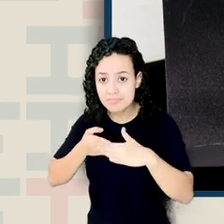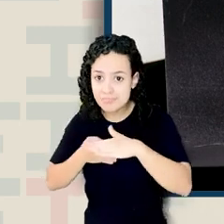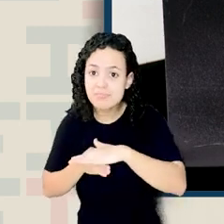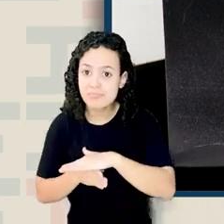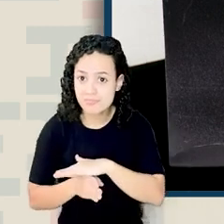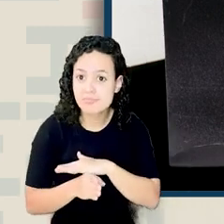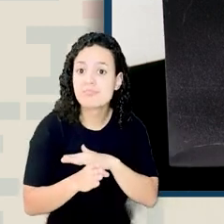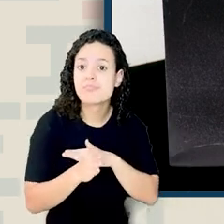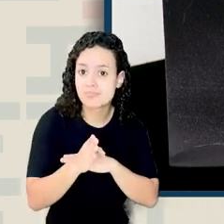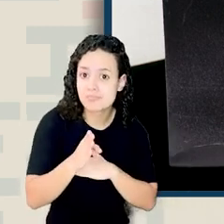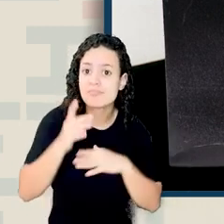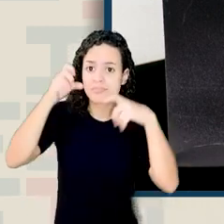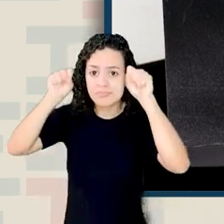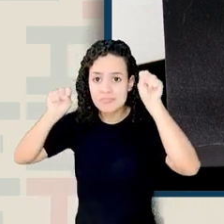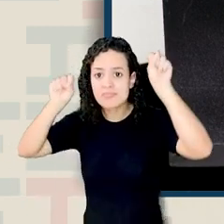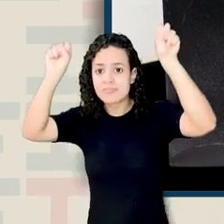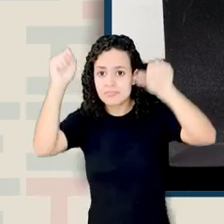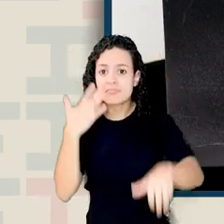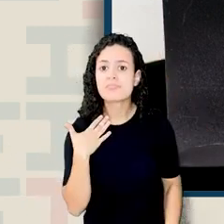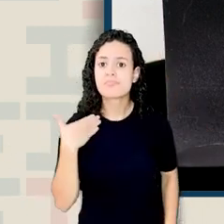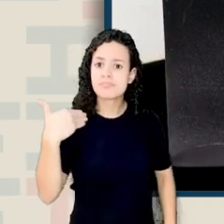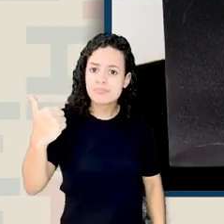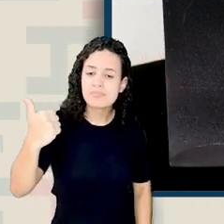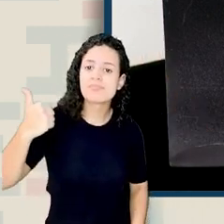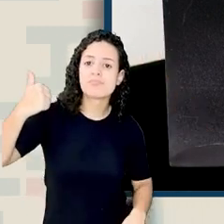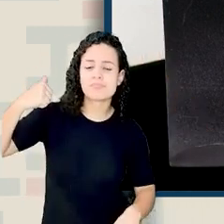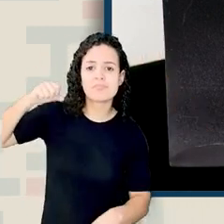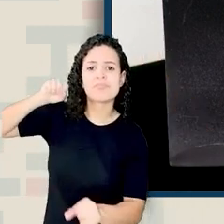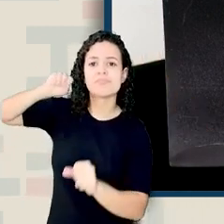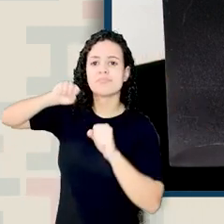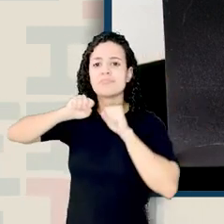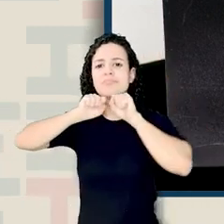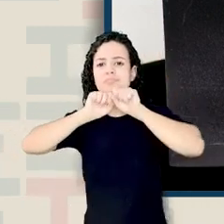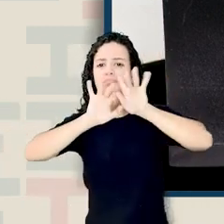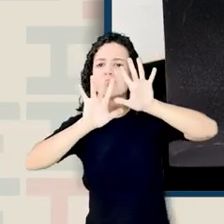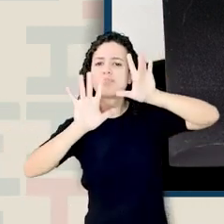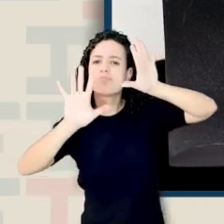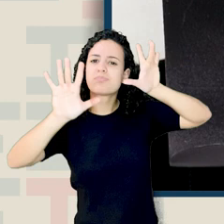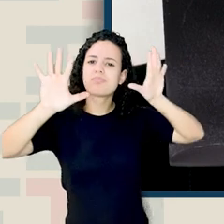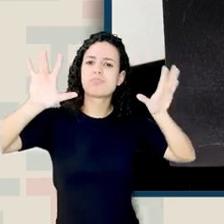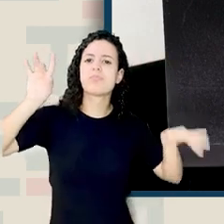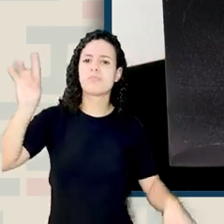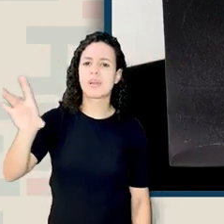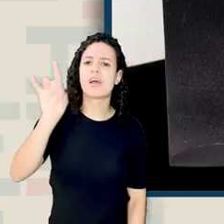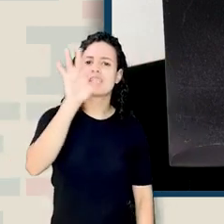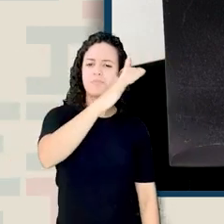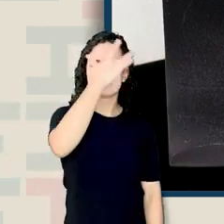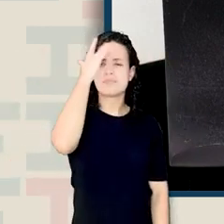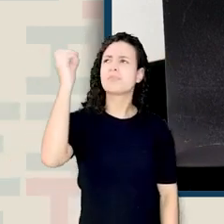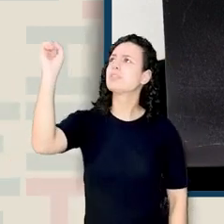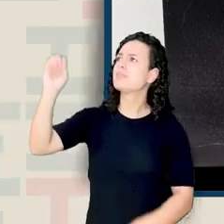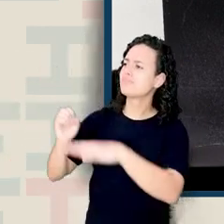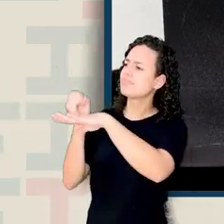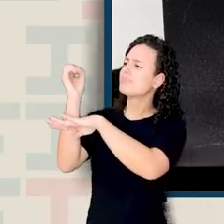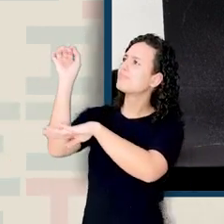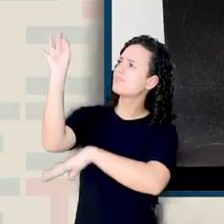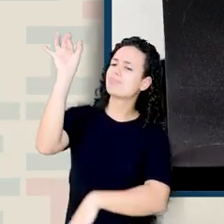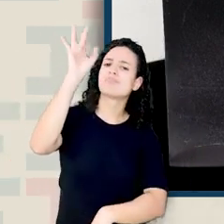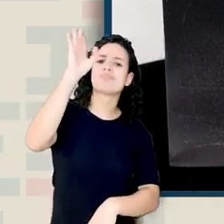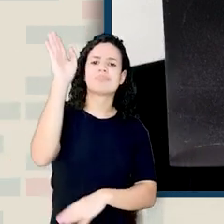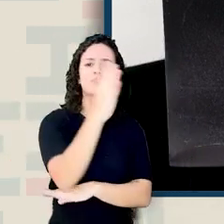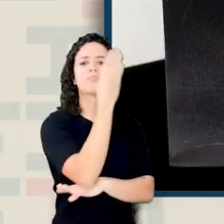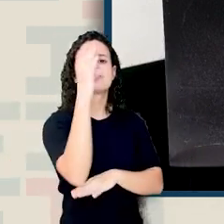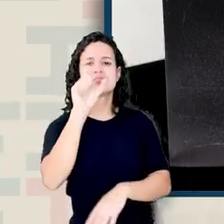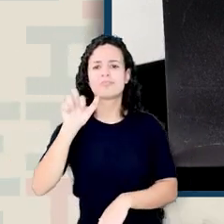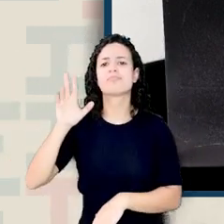entrar. Pai Xangô mandou chamar pra lumiar, Cada um, cada sol. maracatu solá,